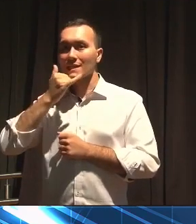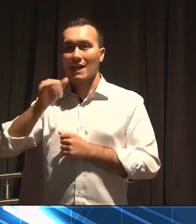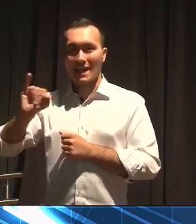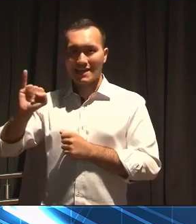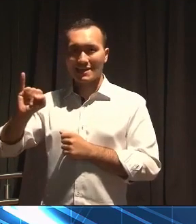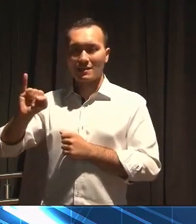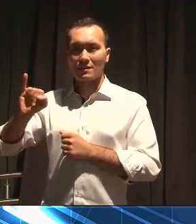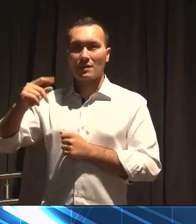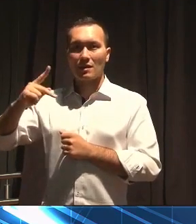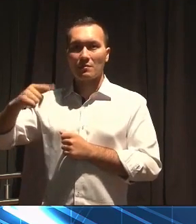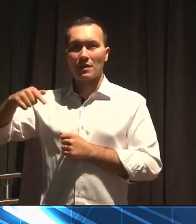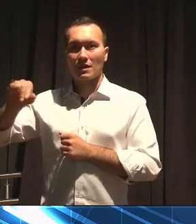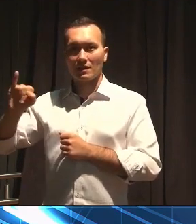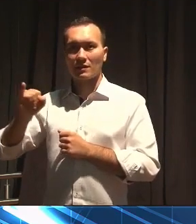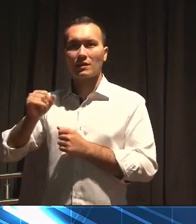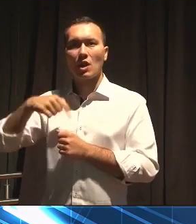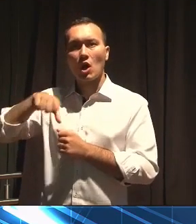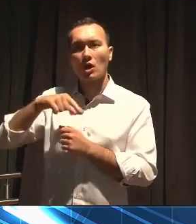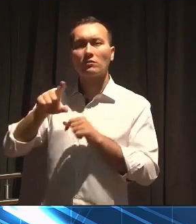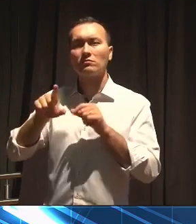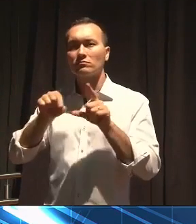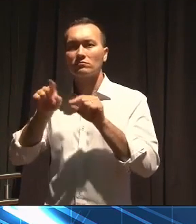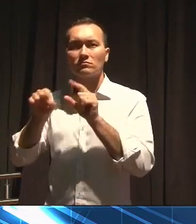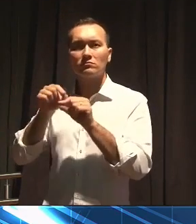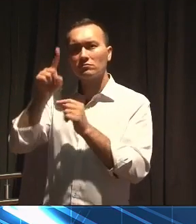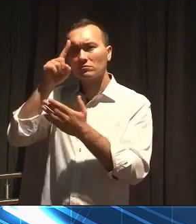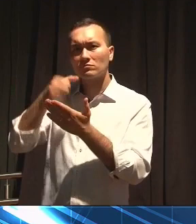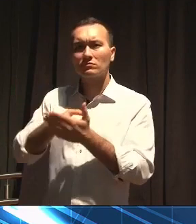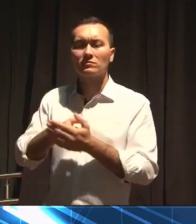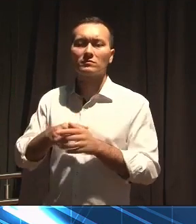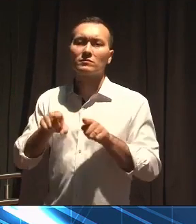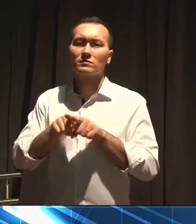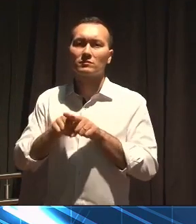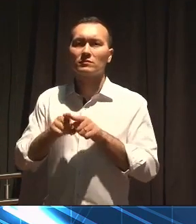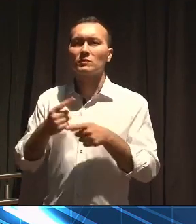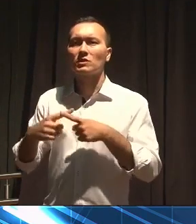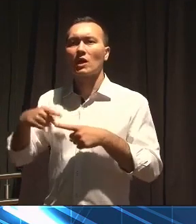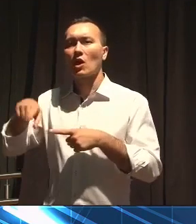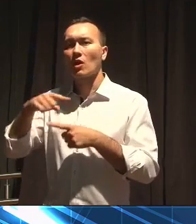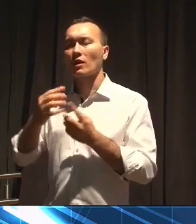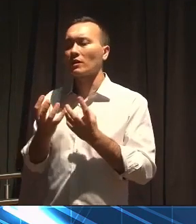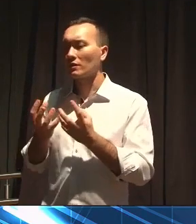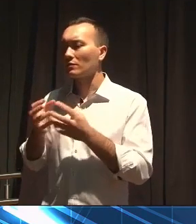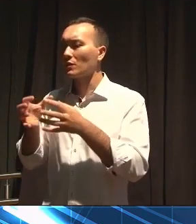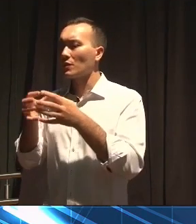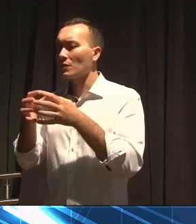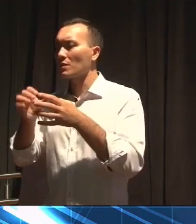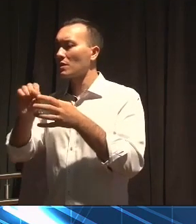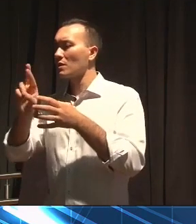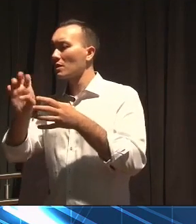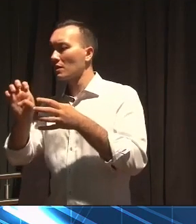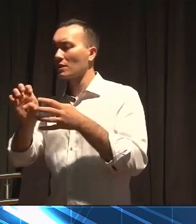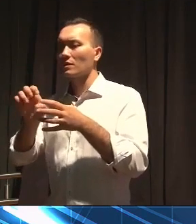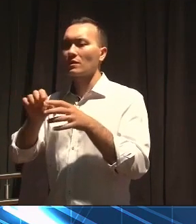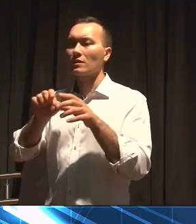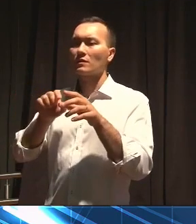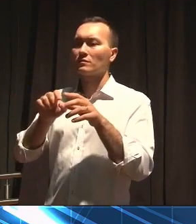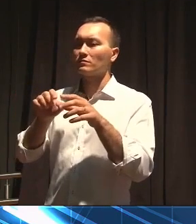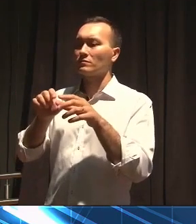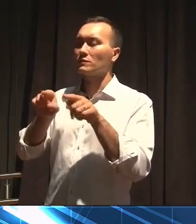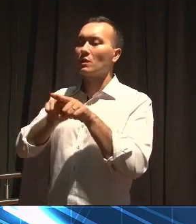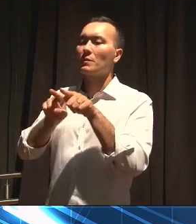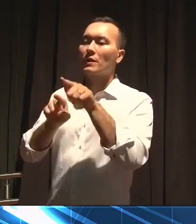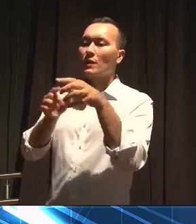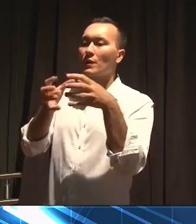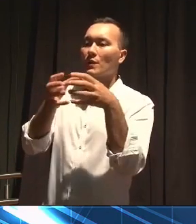começamos a tirar algumas conclusões dessa estratégia que a gente adotou de tanto aproximar o time de SRE com o FinOps, começamos a comparar o que estava